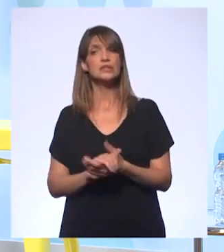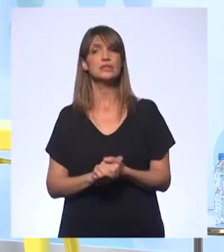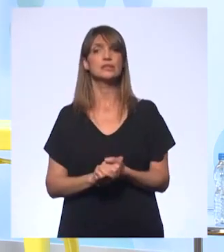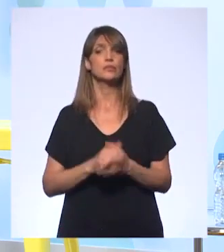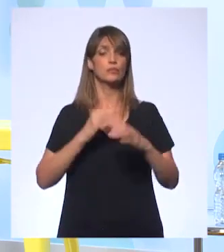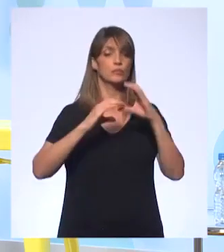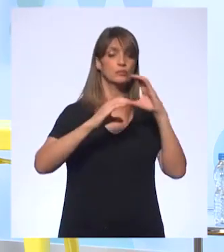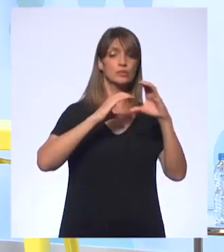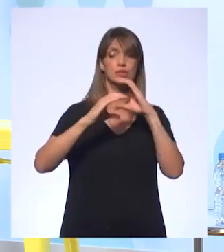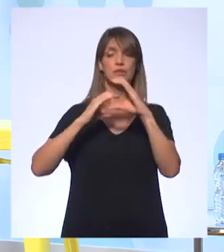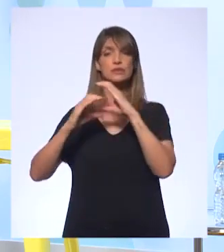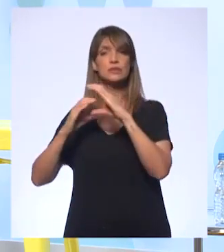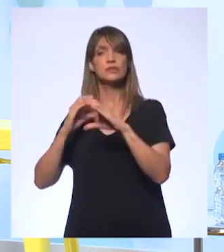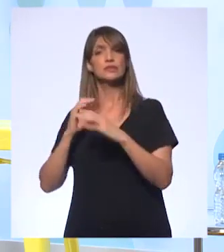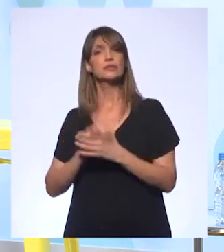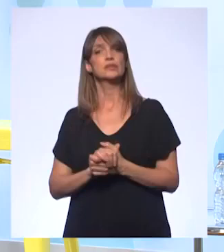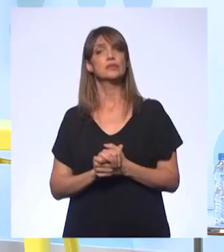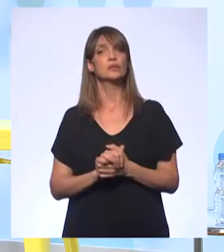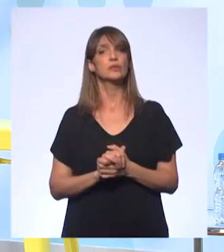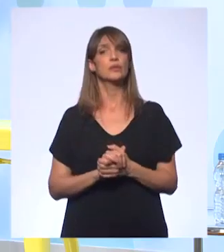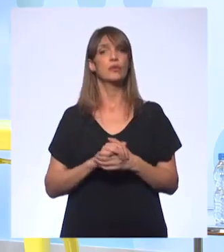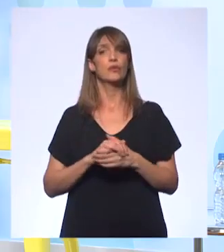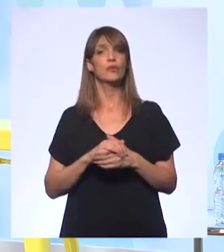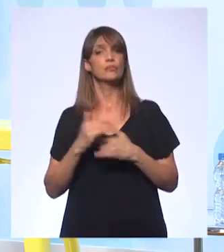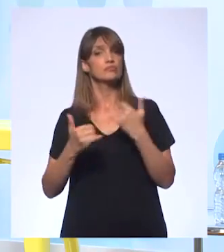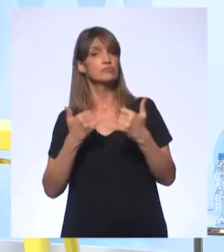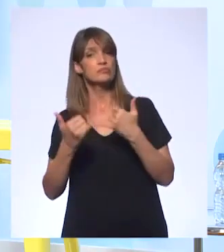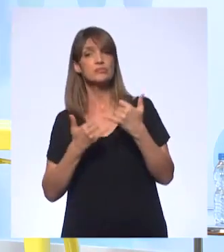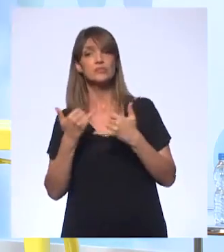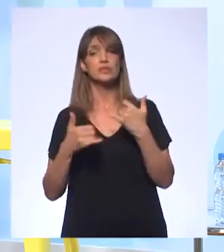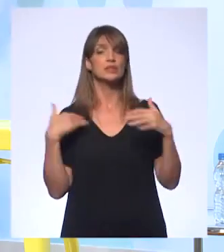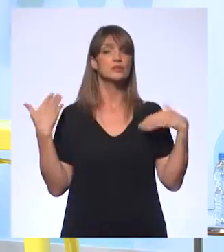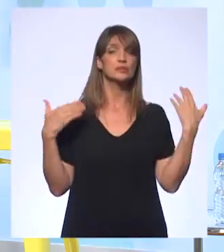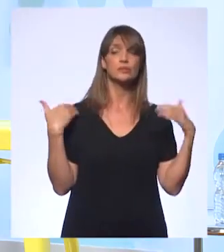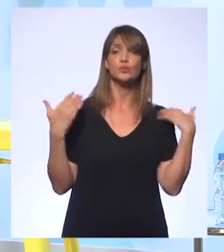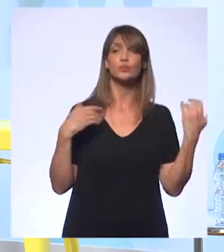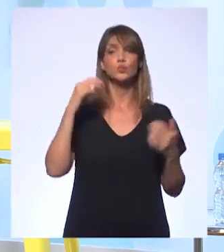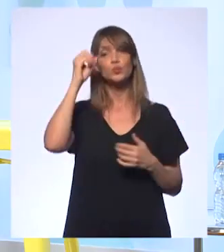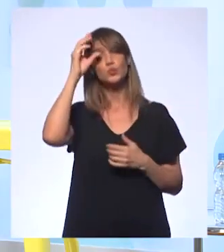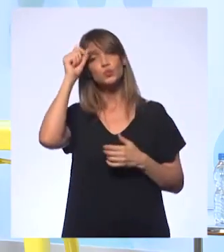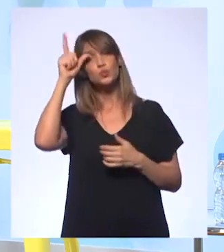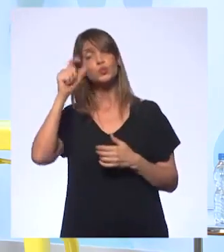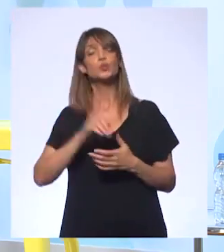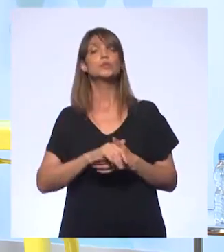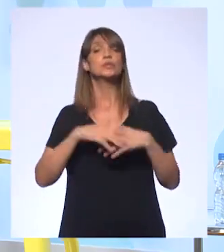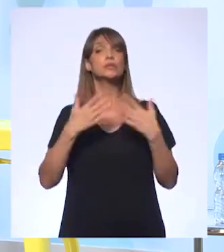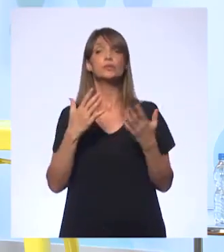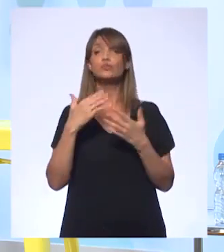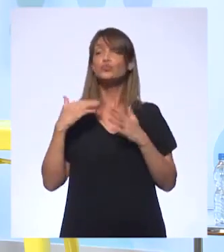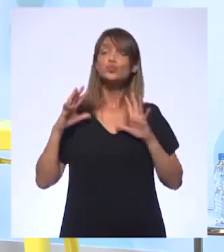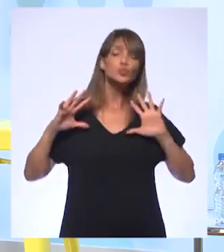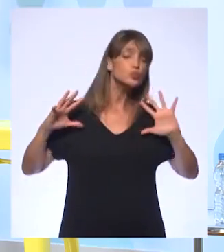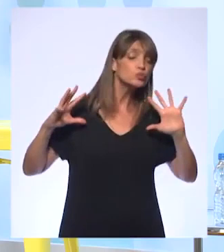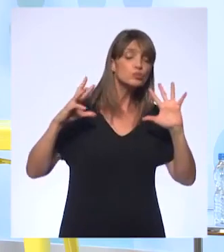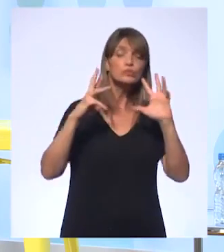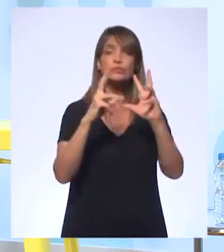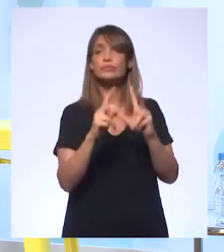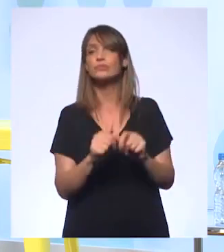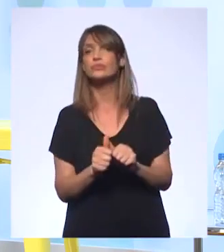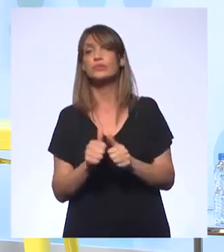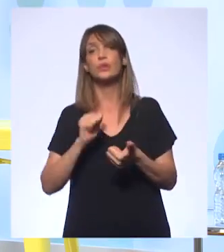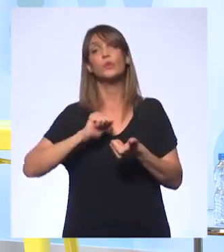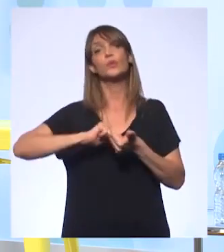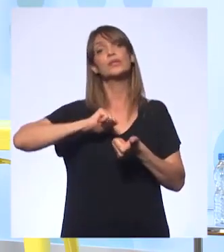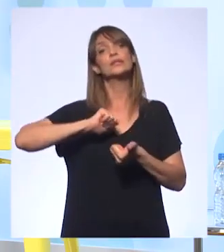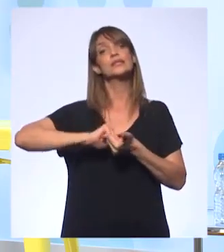de comunicação, ao lazer, à cultura, né? Então, todos esses processos eles estão relacionados com a qualidade